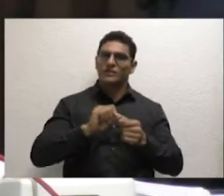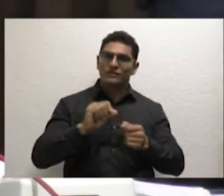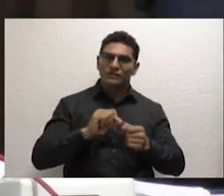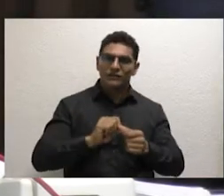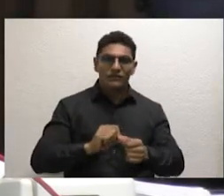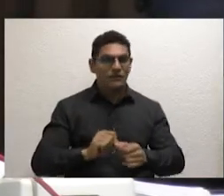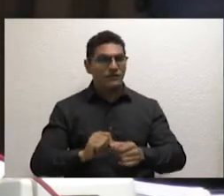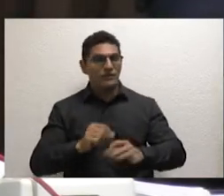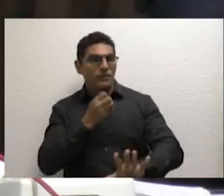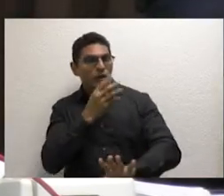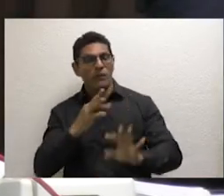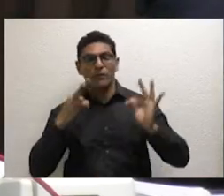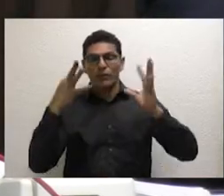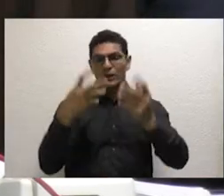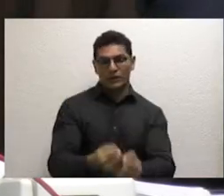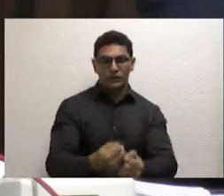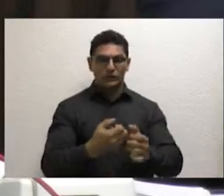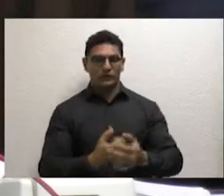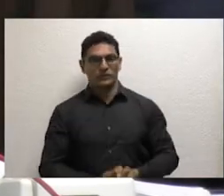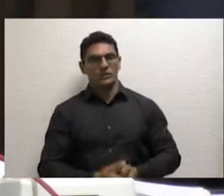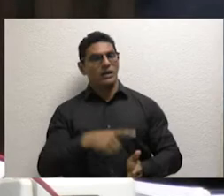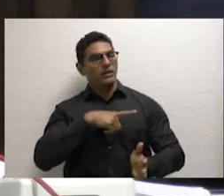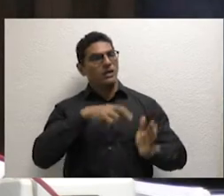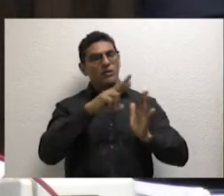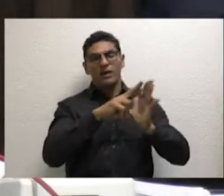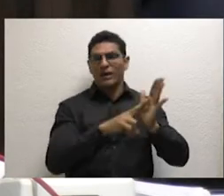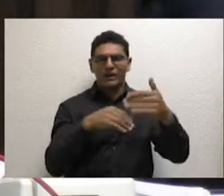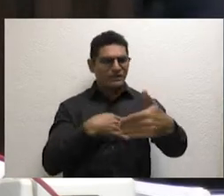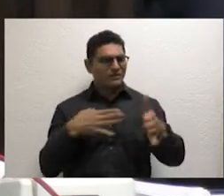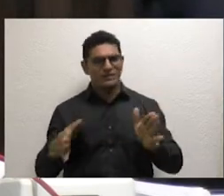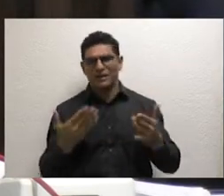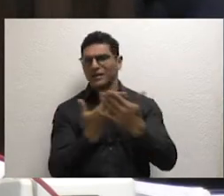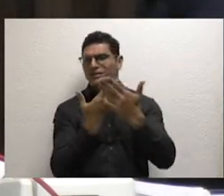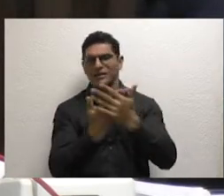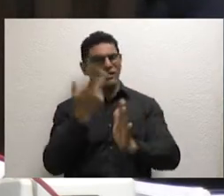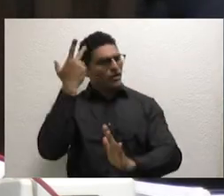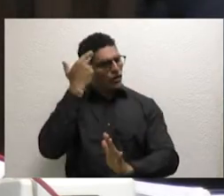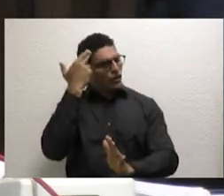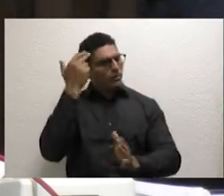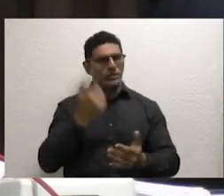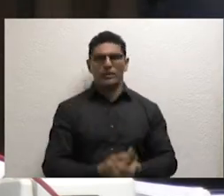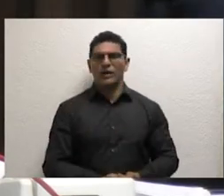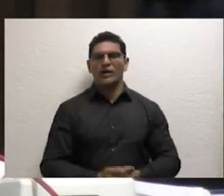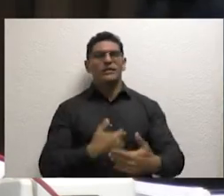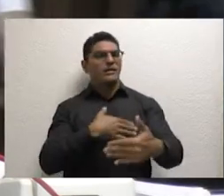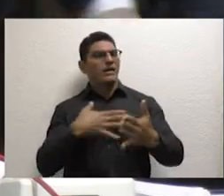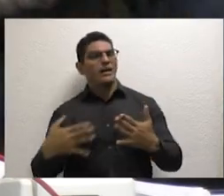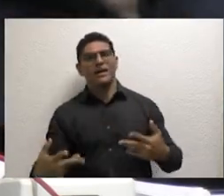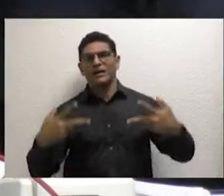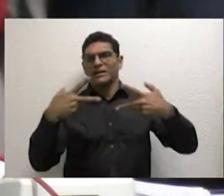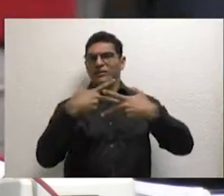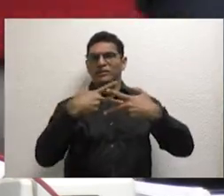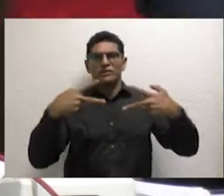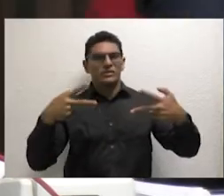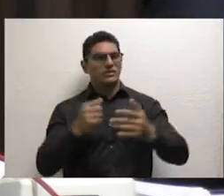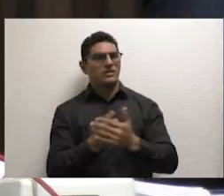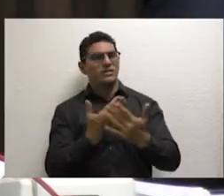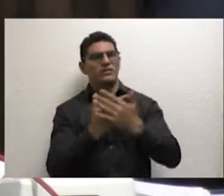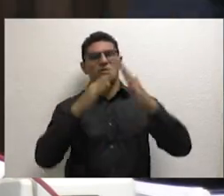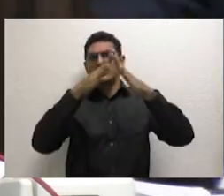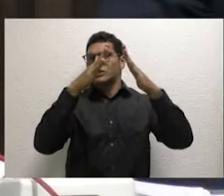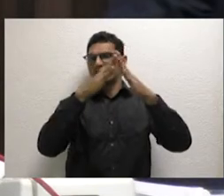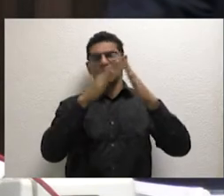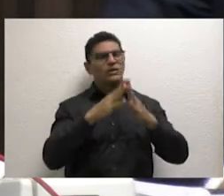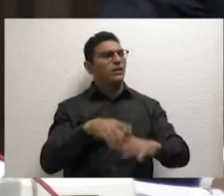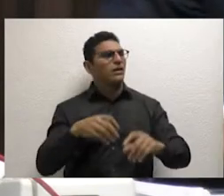seja satisfatório existem as regras dentro de uma sala de aula existem as regras de uma administração escolar de uma escola,